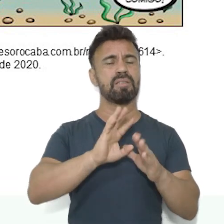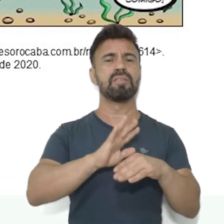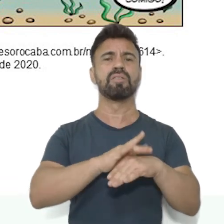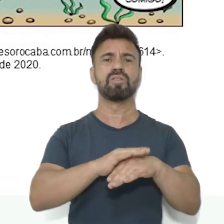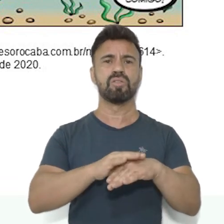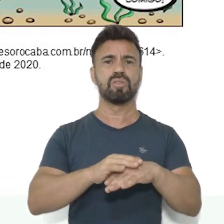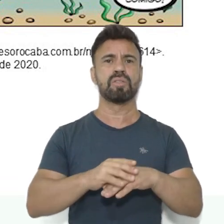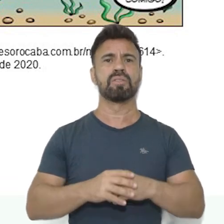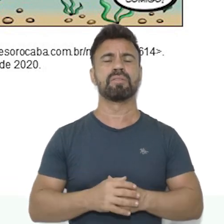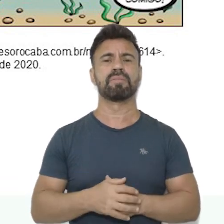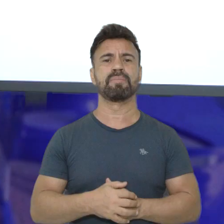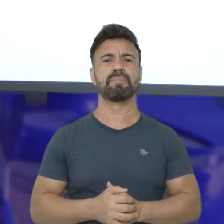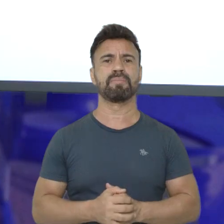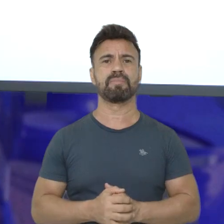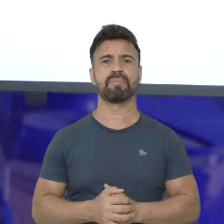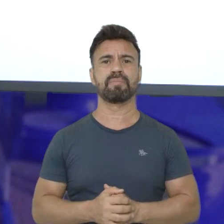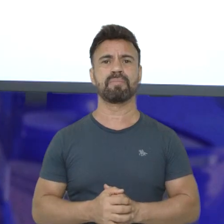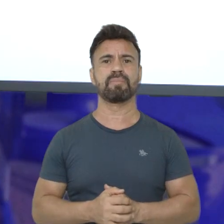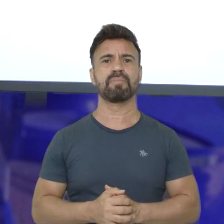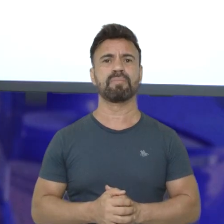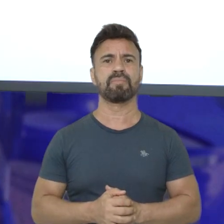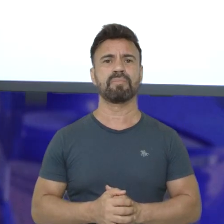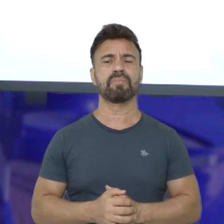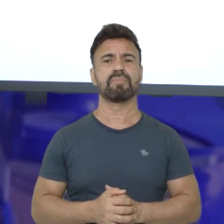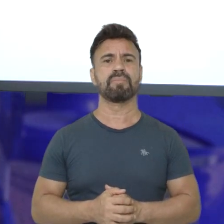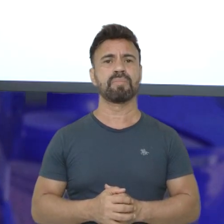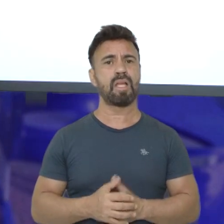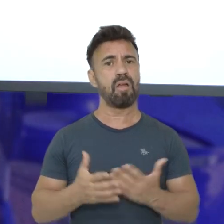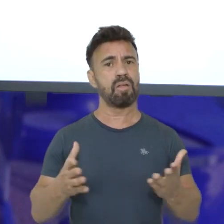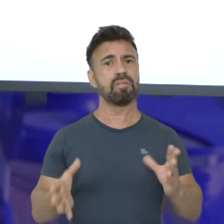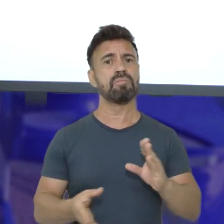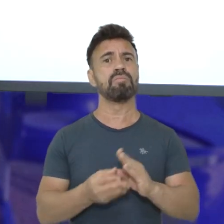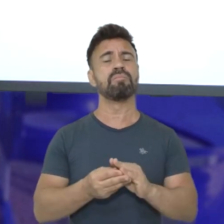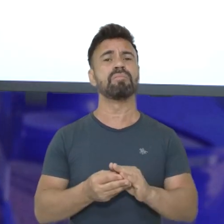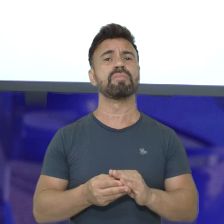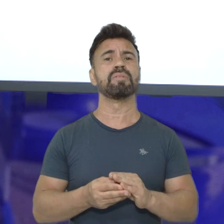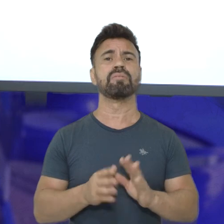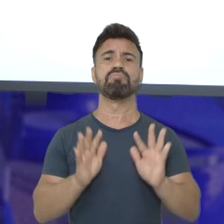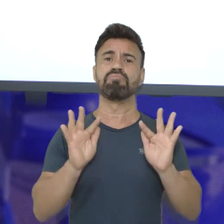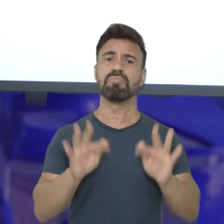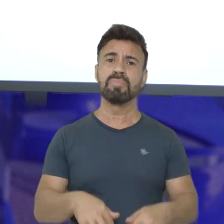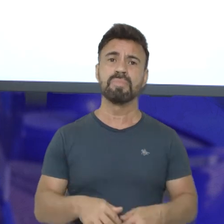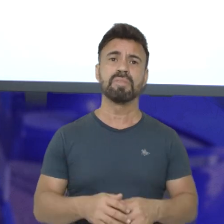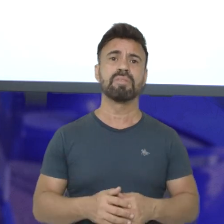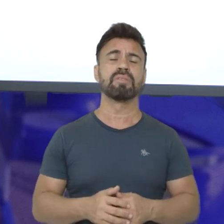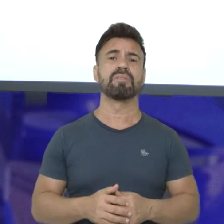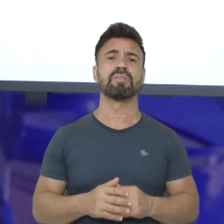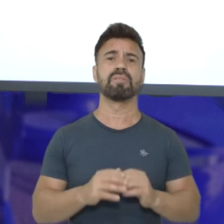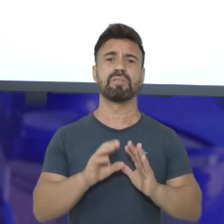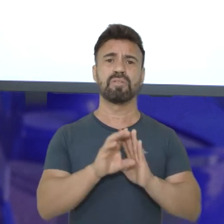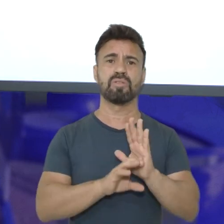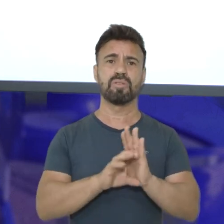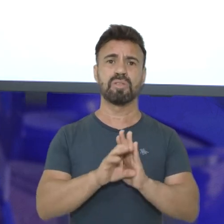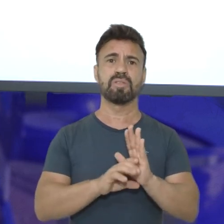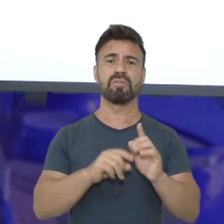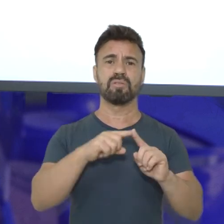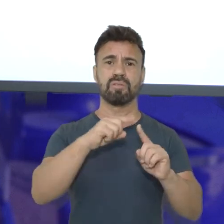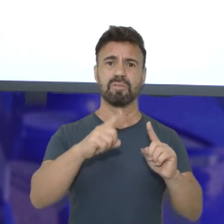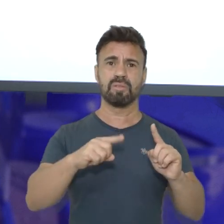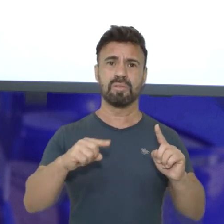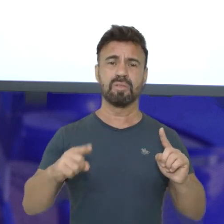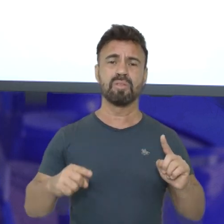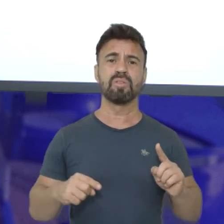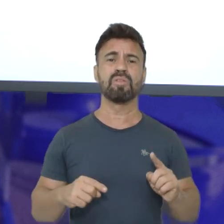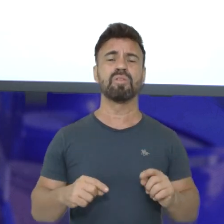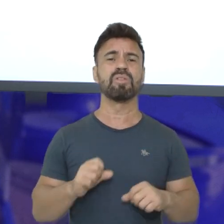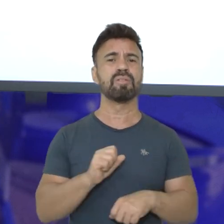condições médicas. E com isso, a gente encerra mais uma vez o nosso conteúdo de ondas eletromagnéticas. Espero que